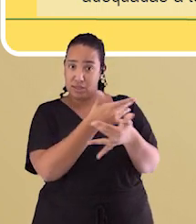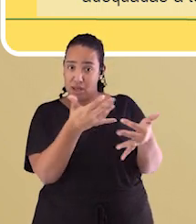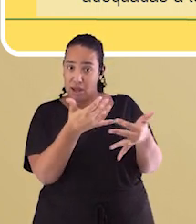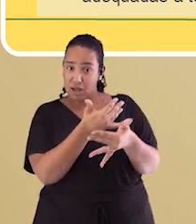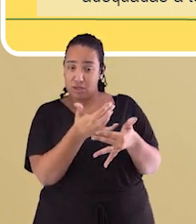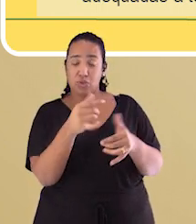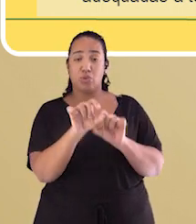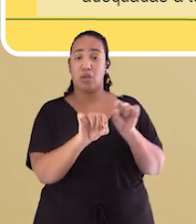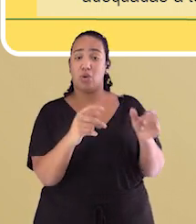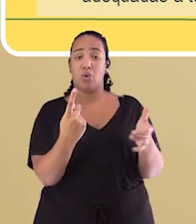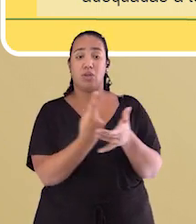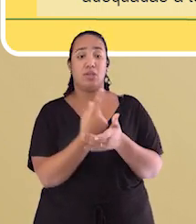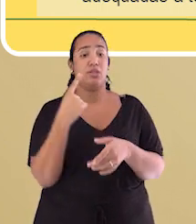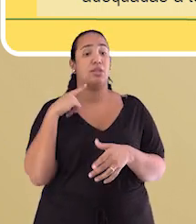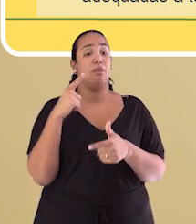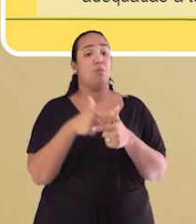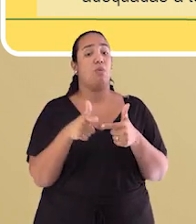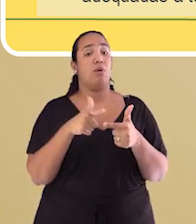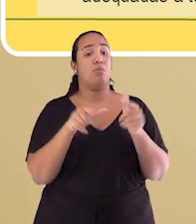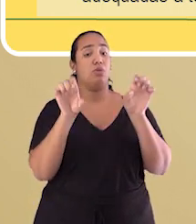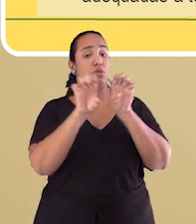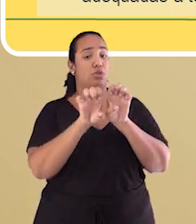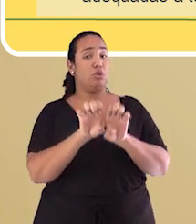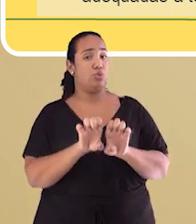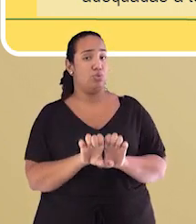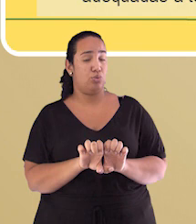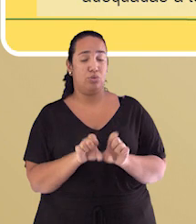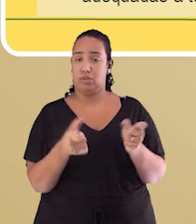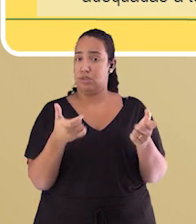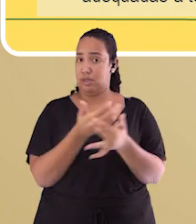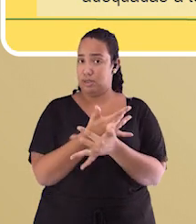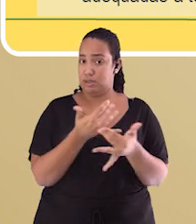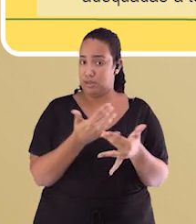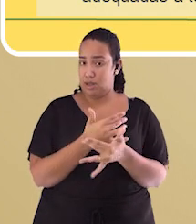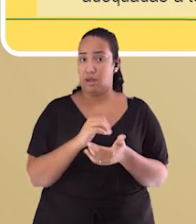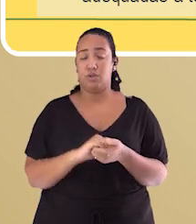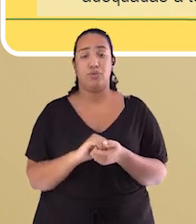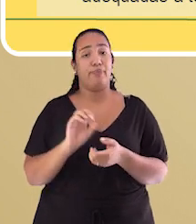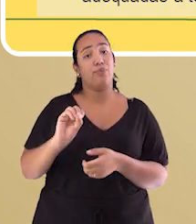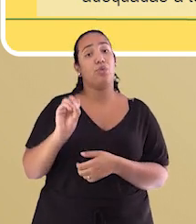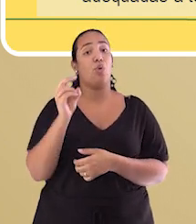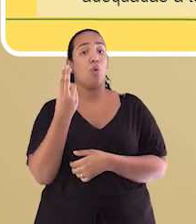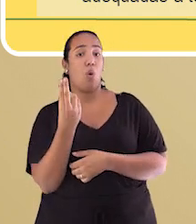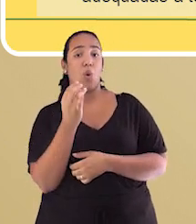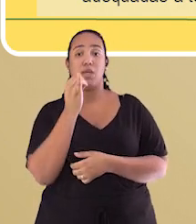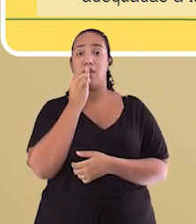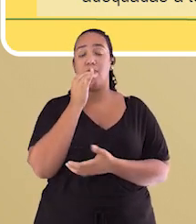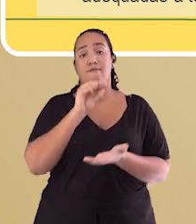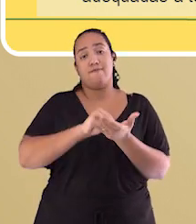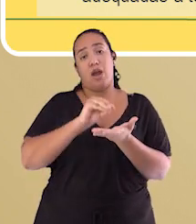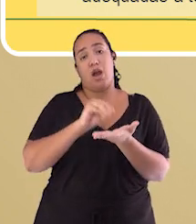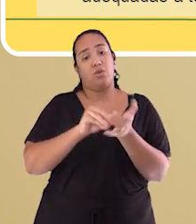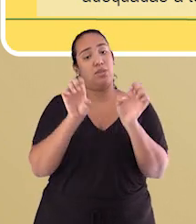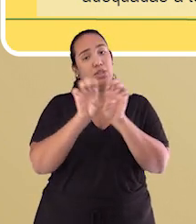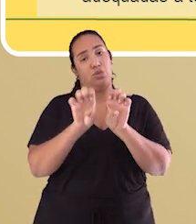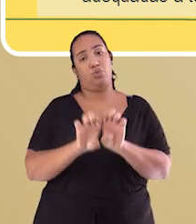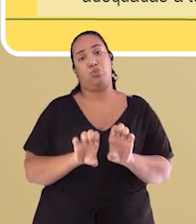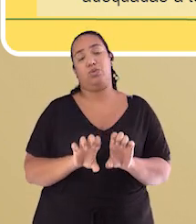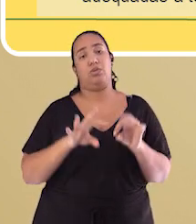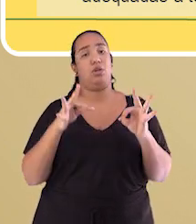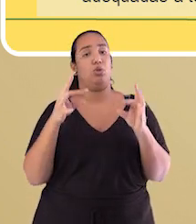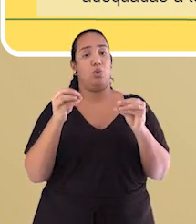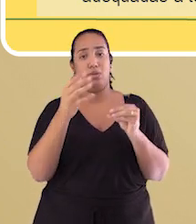aparecer problemas de infraestrutura urbana, ou melhor, a falta dessa infraestrutura para